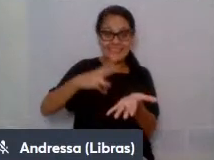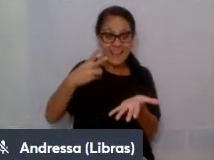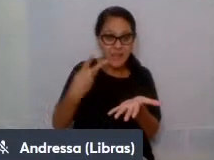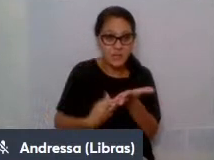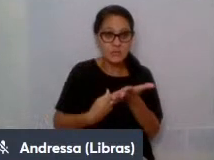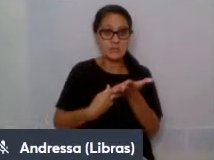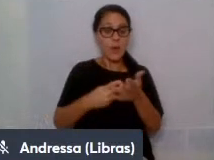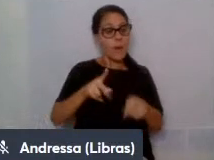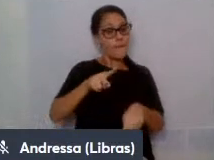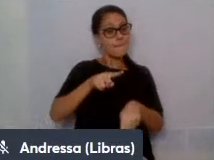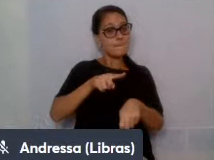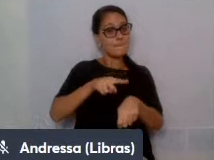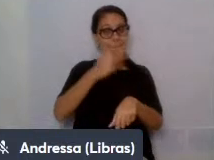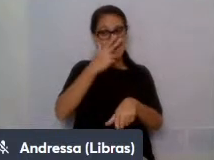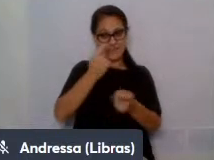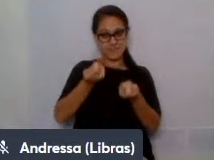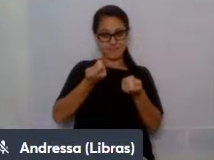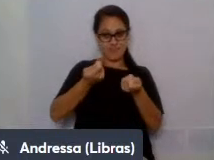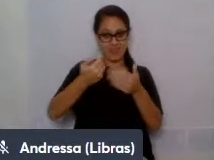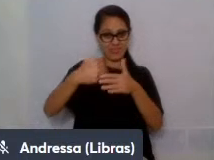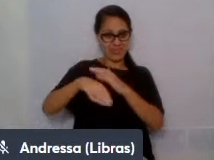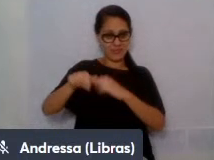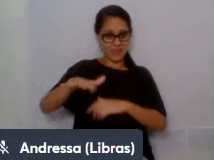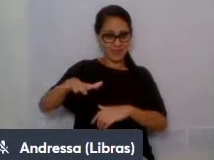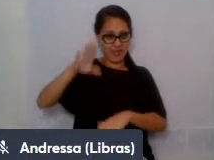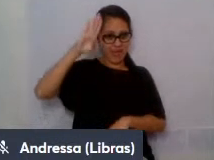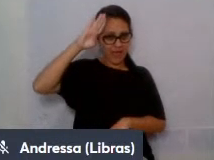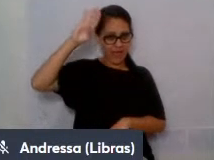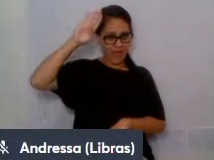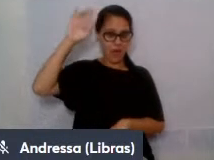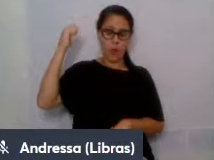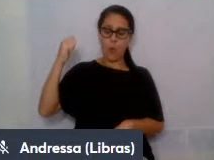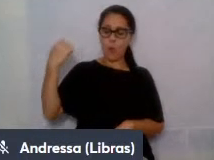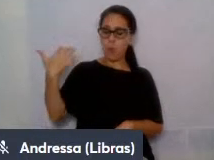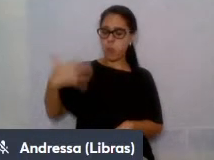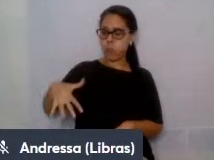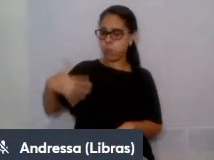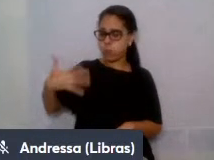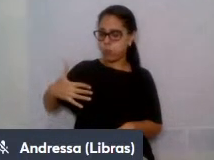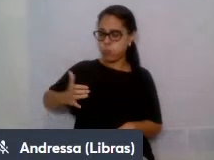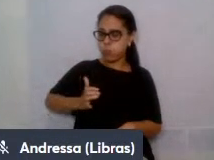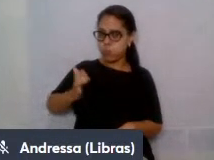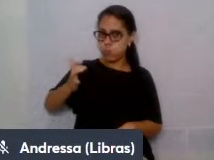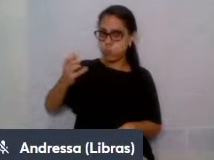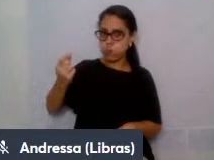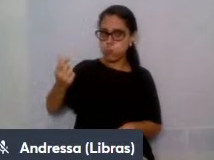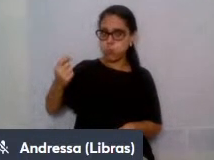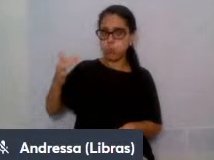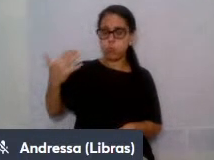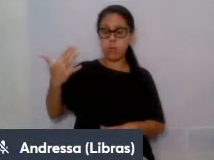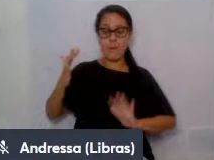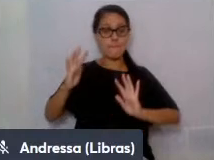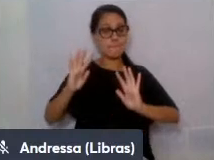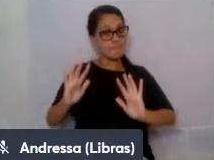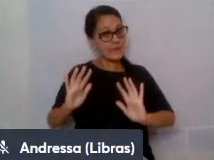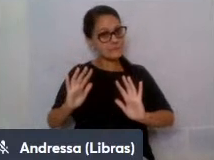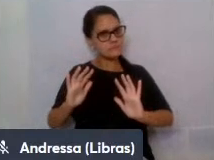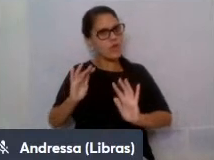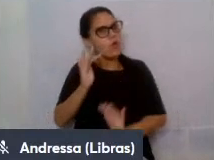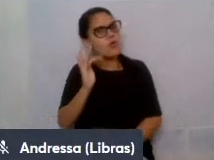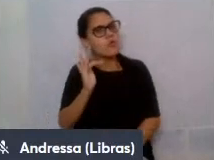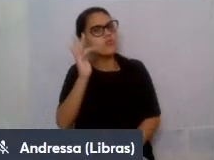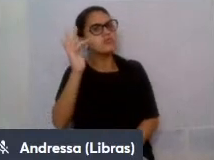publicação editorial, o mercado editorial é caro. Mas é provável que isso se torne mais